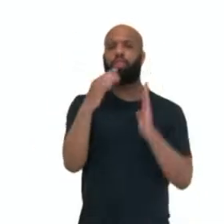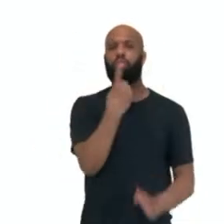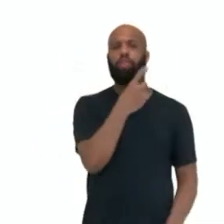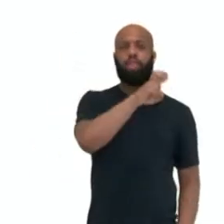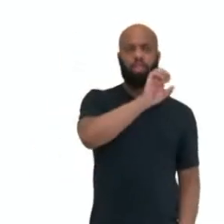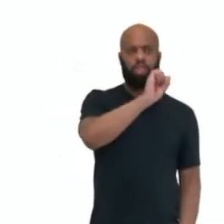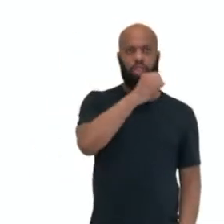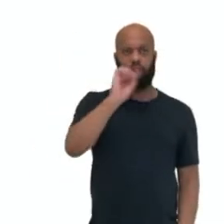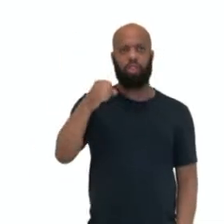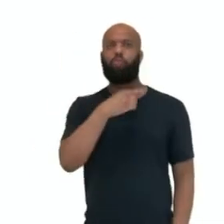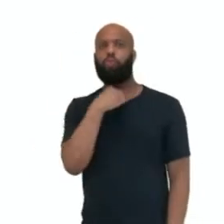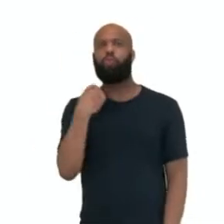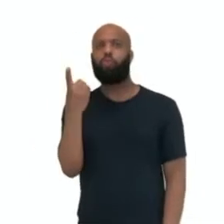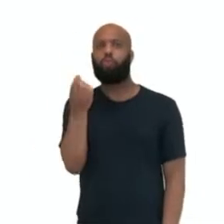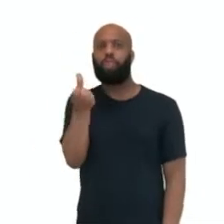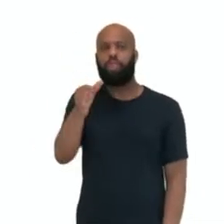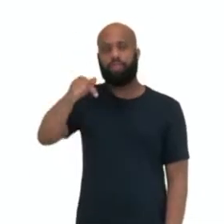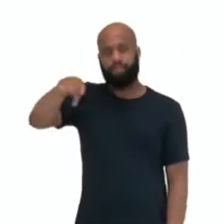1588 e